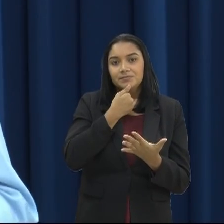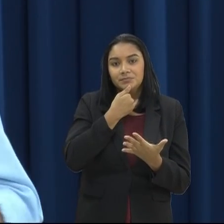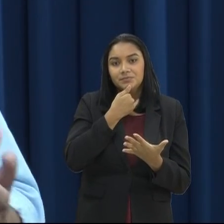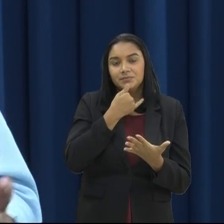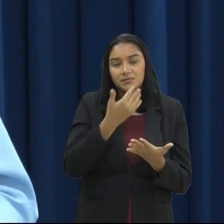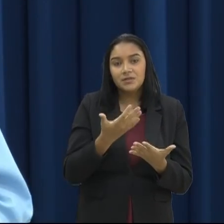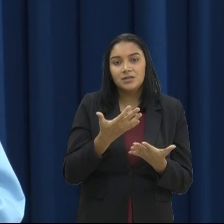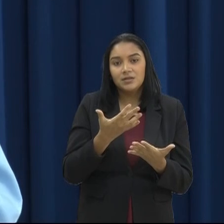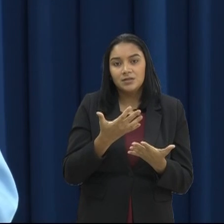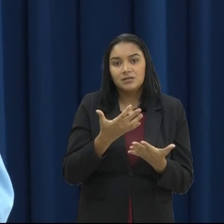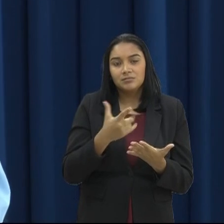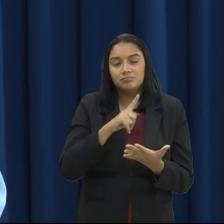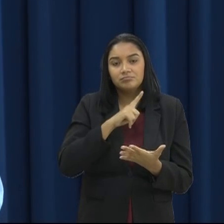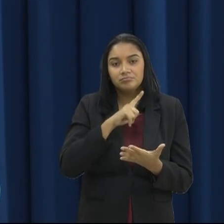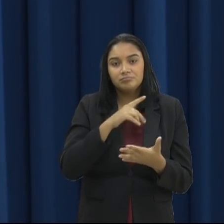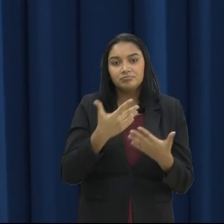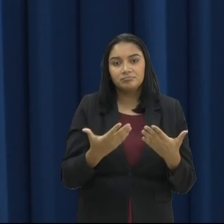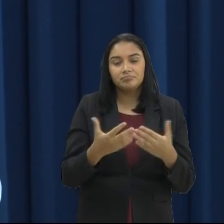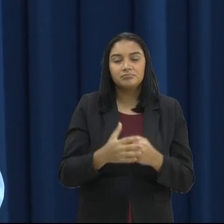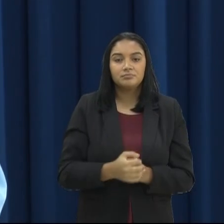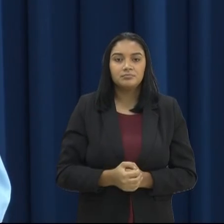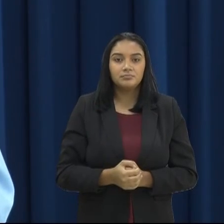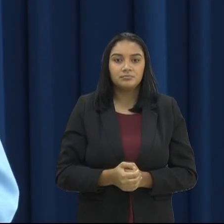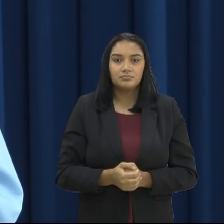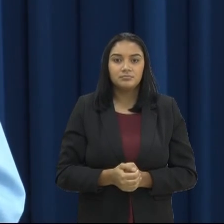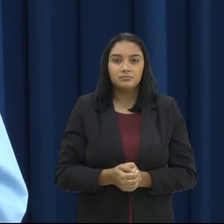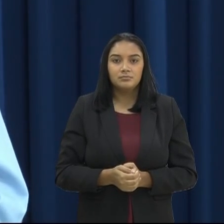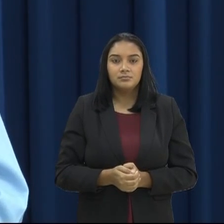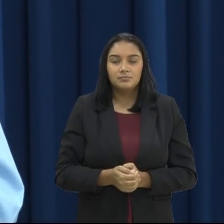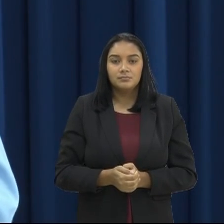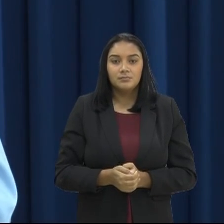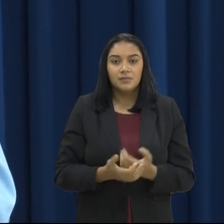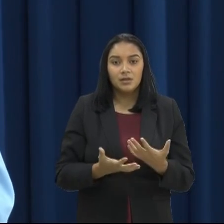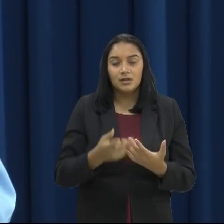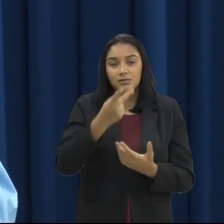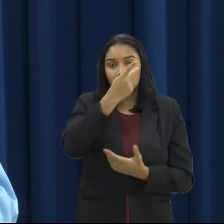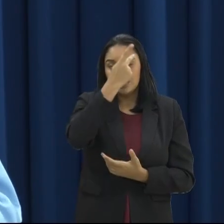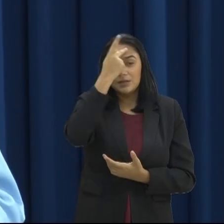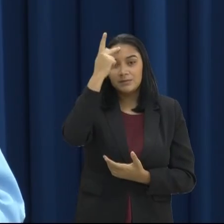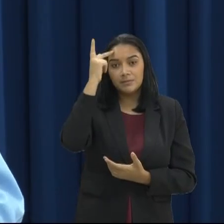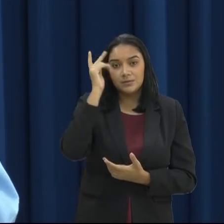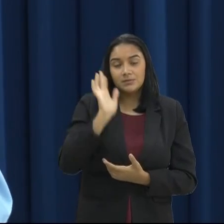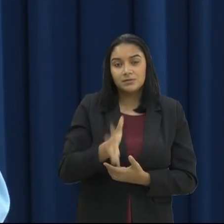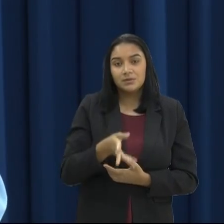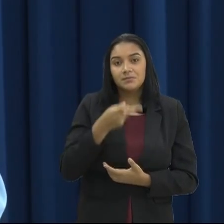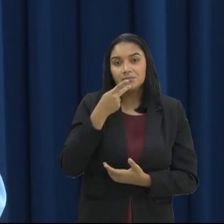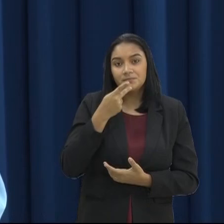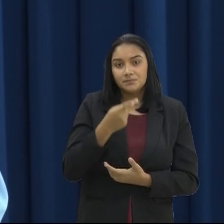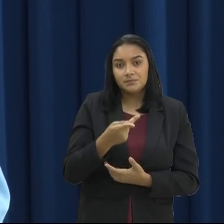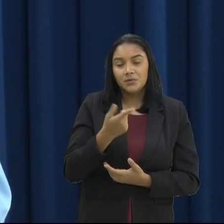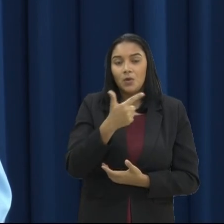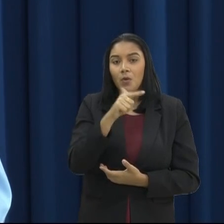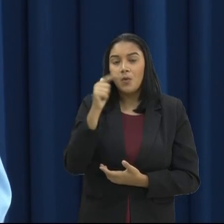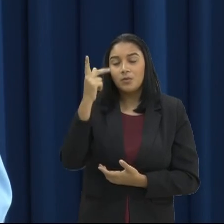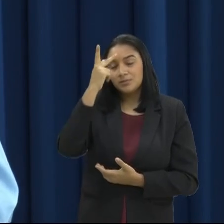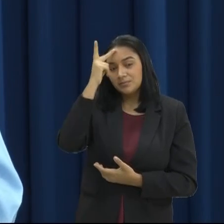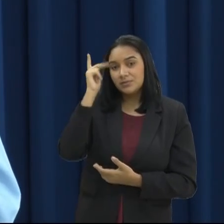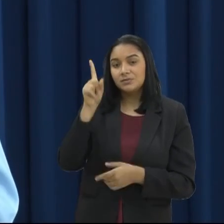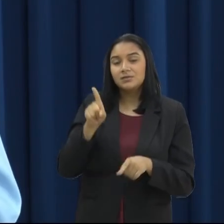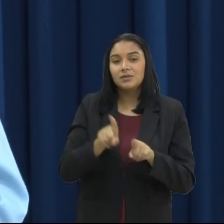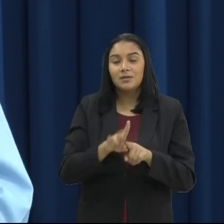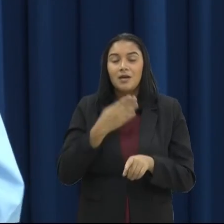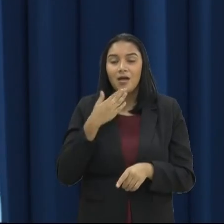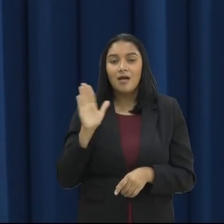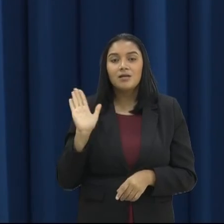numa quadratura momentânea, onde o cidadão, como já foi dito aqui por outros candidatos, e